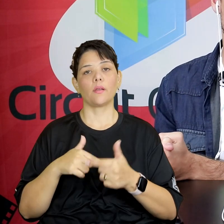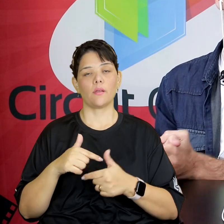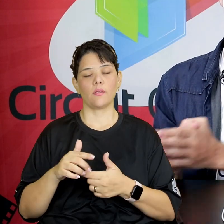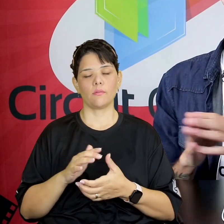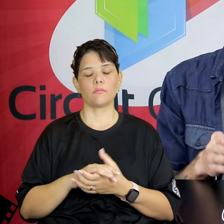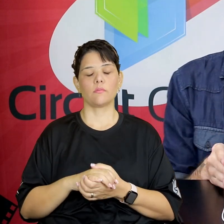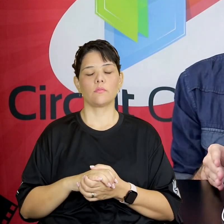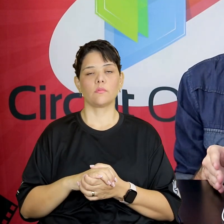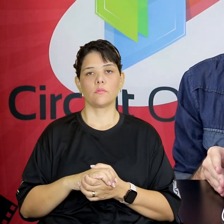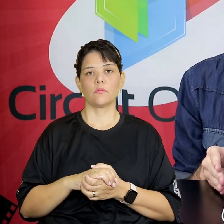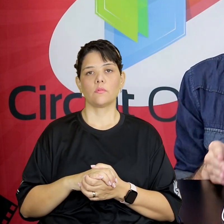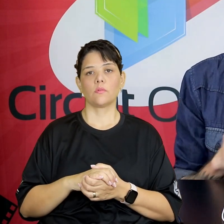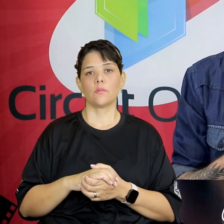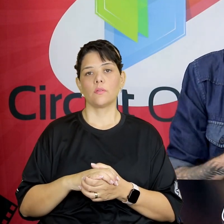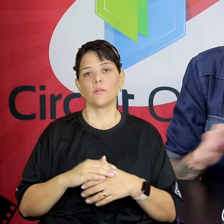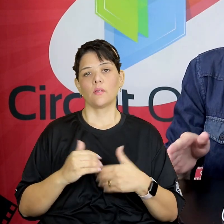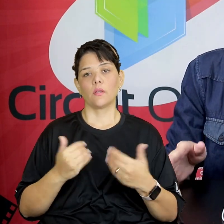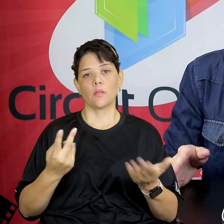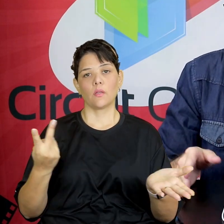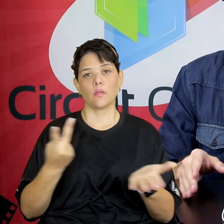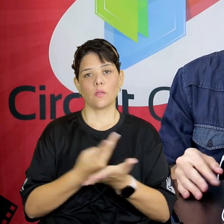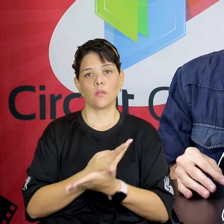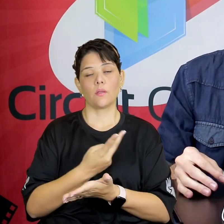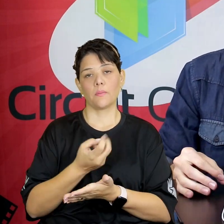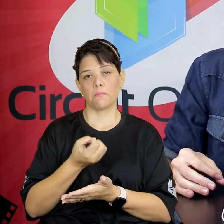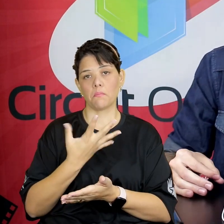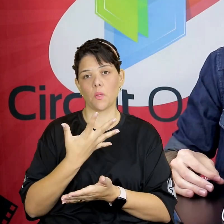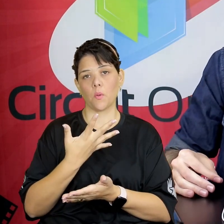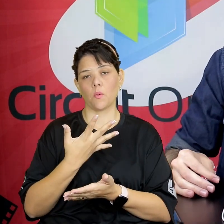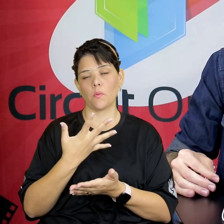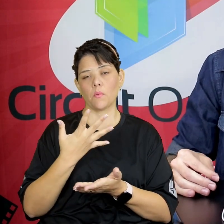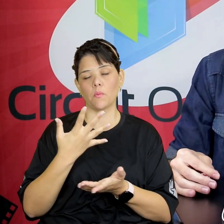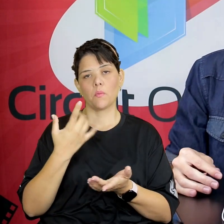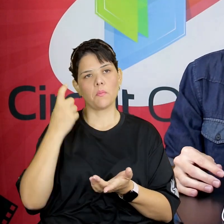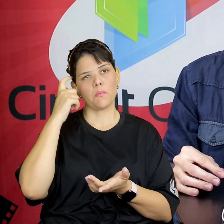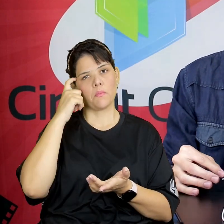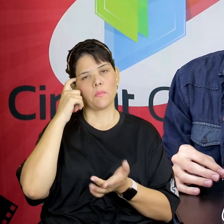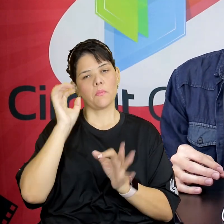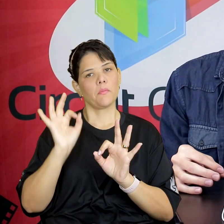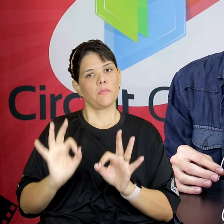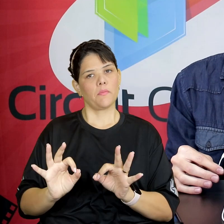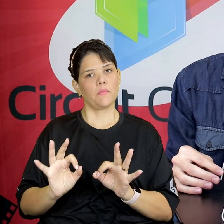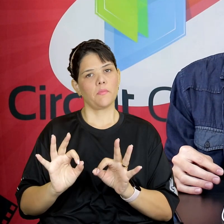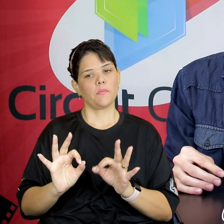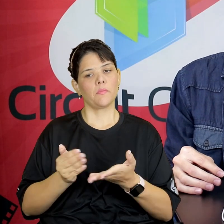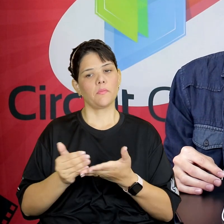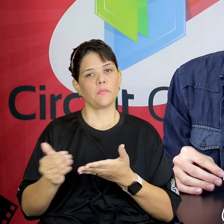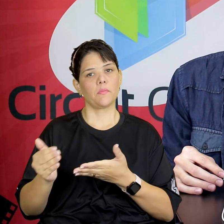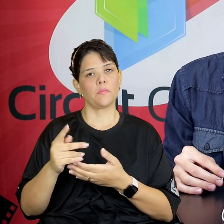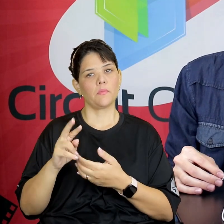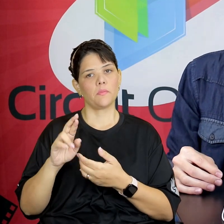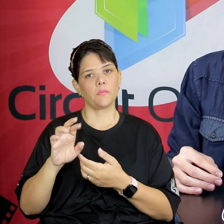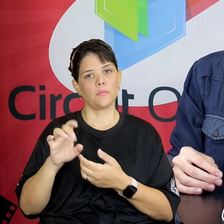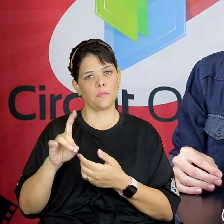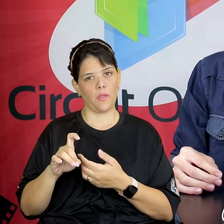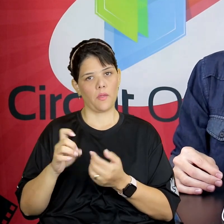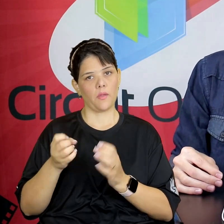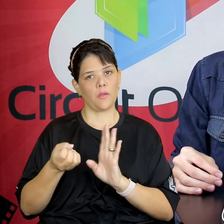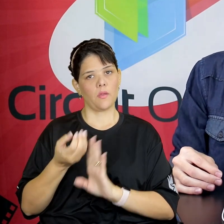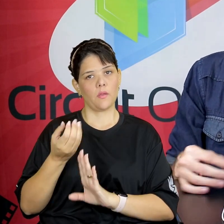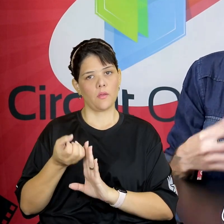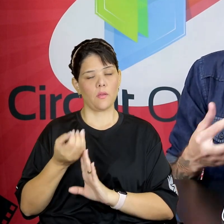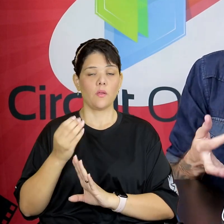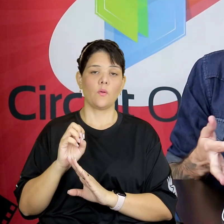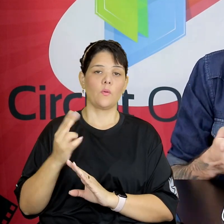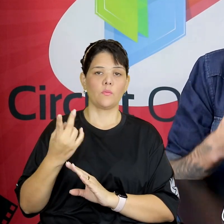pós-produção. Pode ser que saia tudo perfeito, do jeito que vocês pensaram no início, e agora na pós-produção vai ser tranquilo. E pode ser que tenha alguns